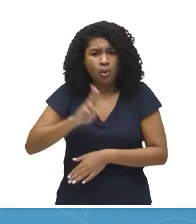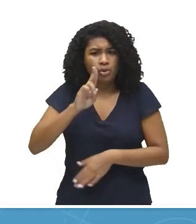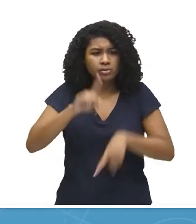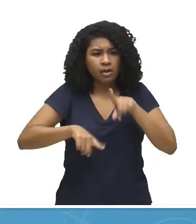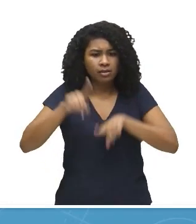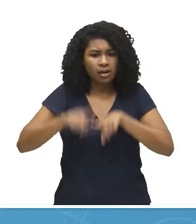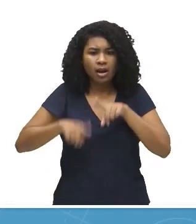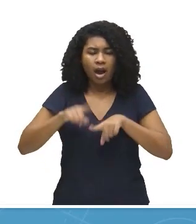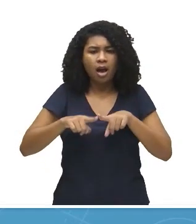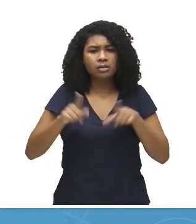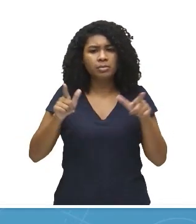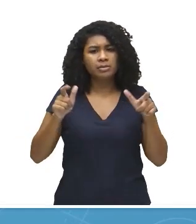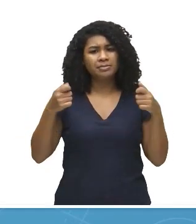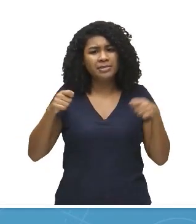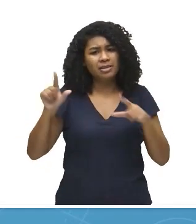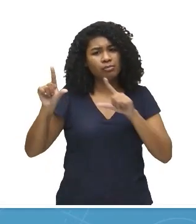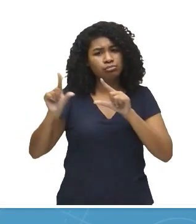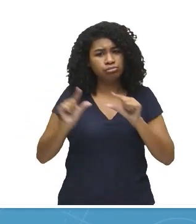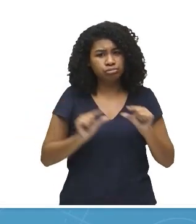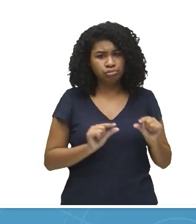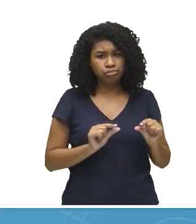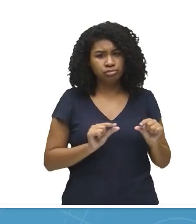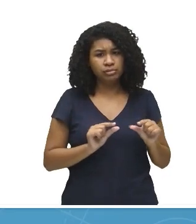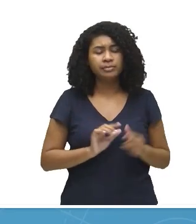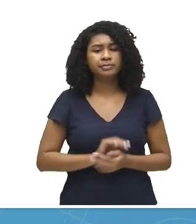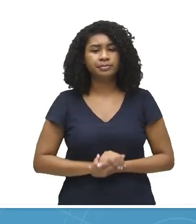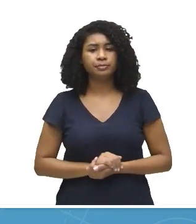hoje. Aí temos também